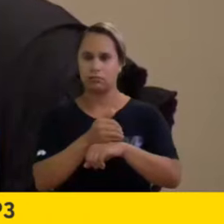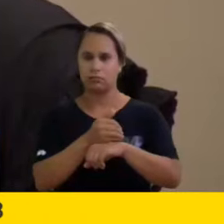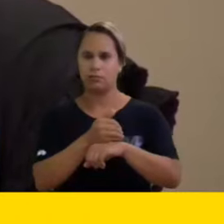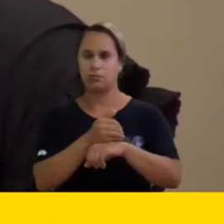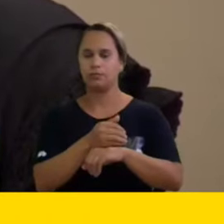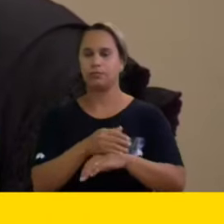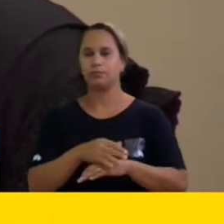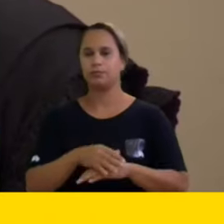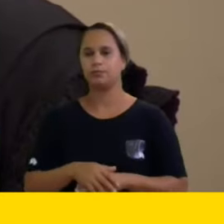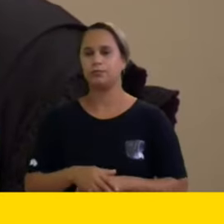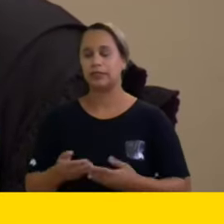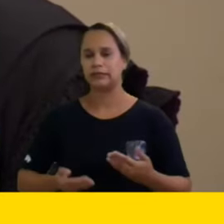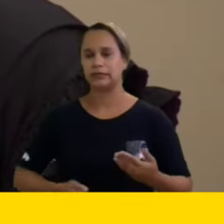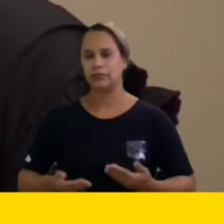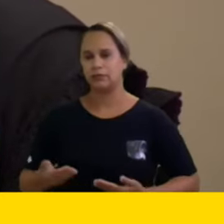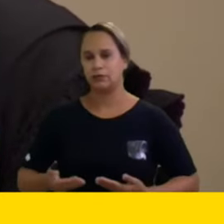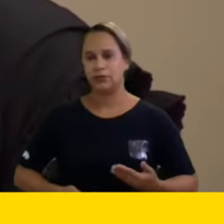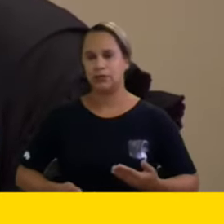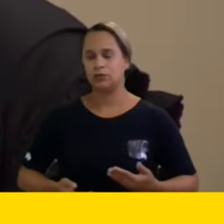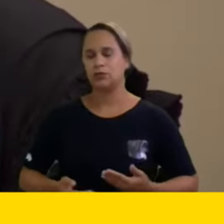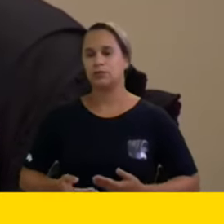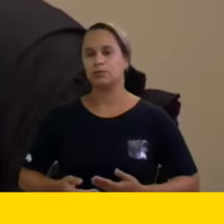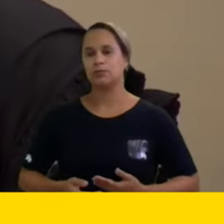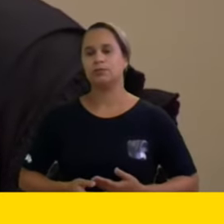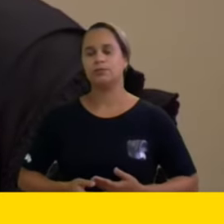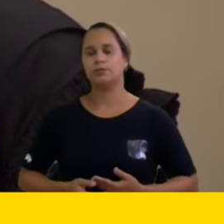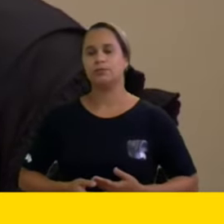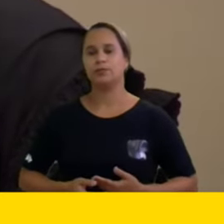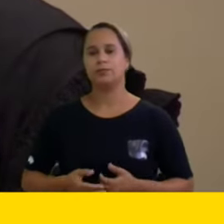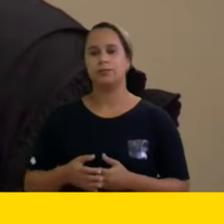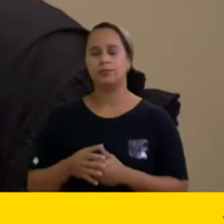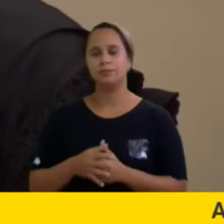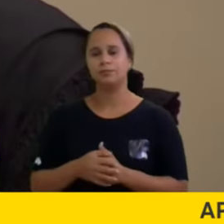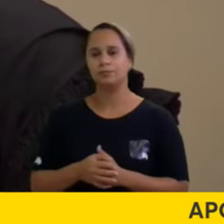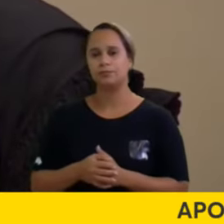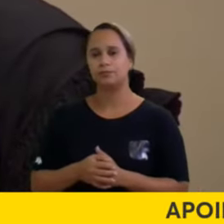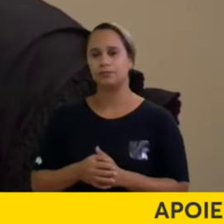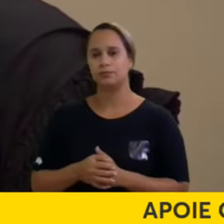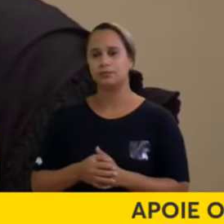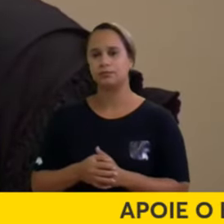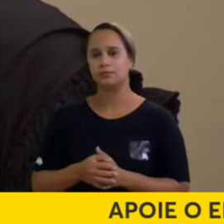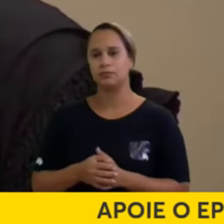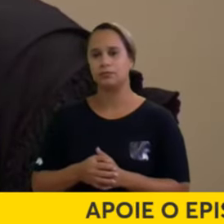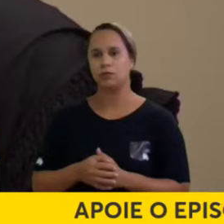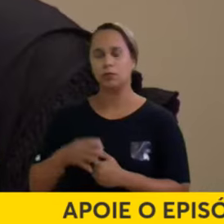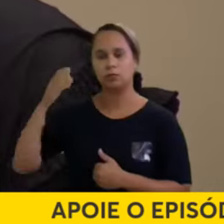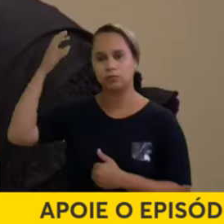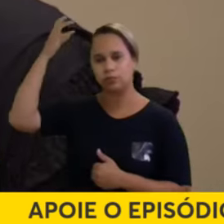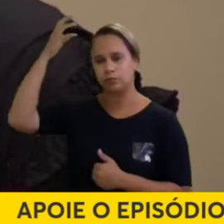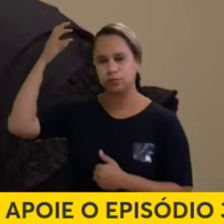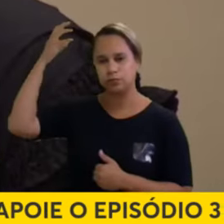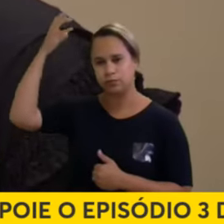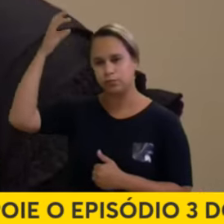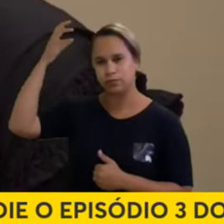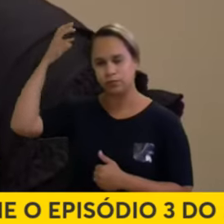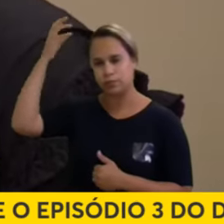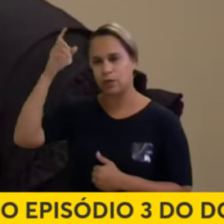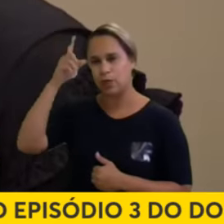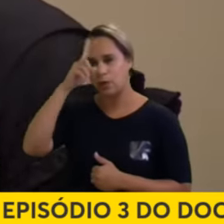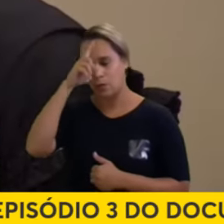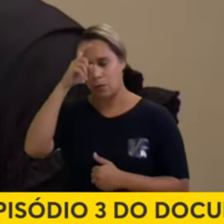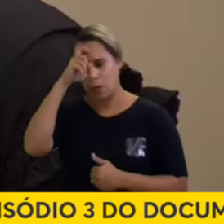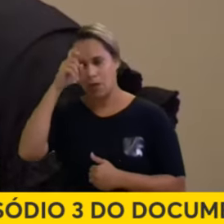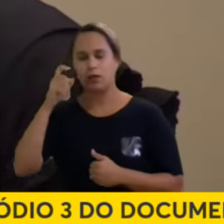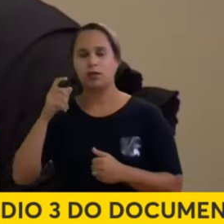serviço de ambulância em evento de afiliação por mais que o serviço de ambulância não seja em princípio atividade com potencial fomentar a visibilidade de